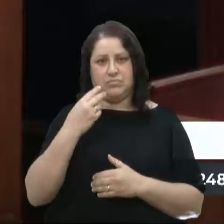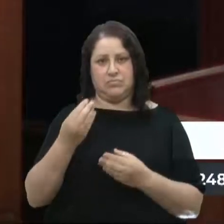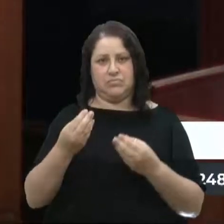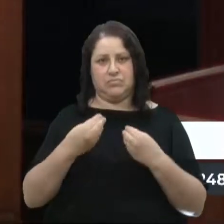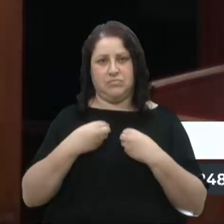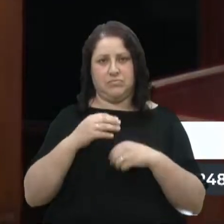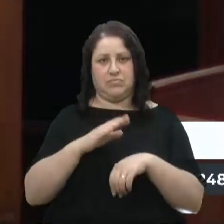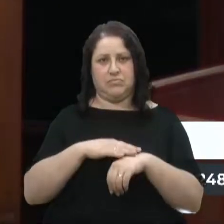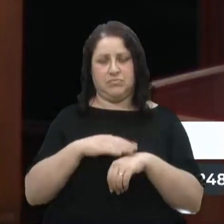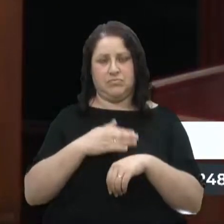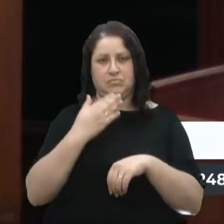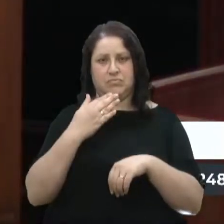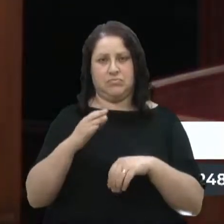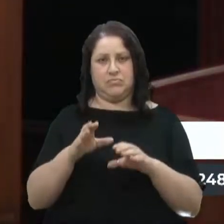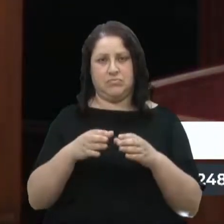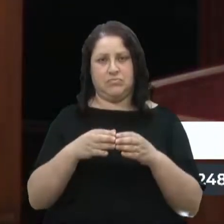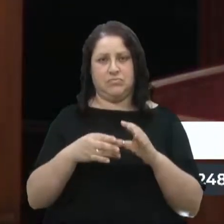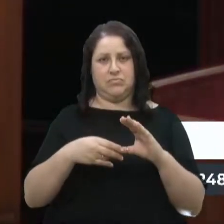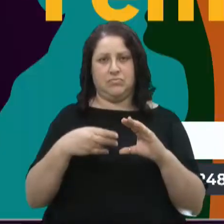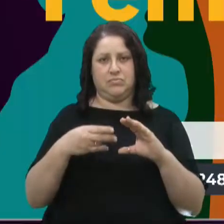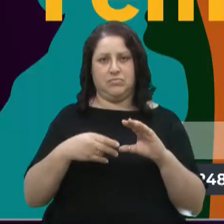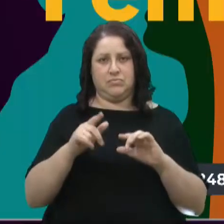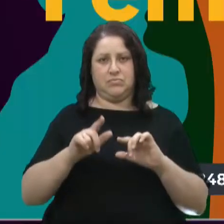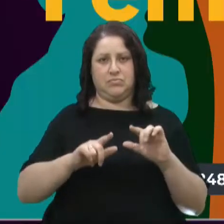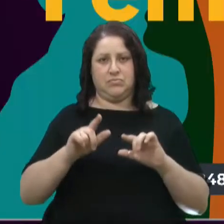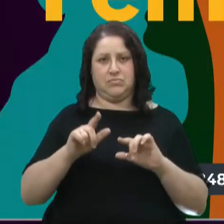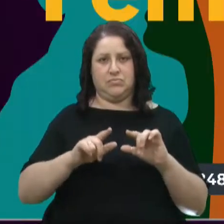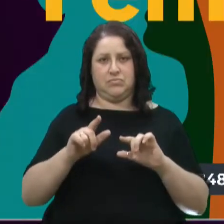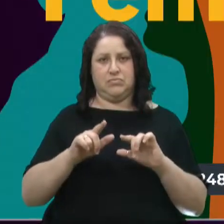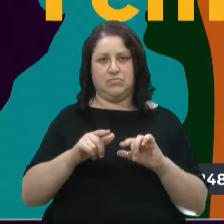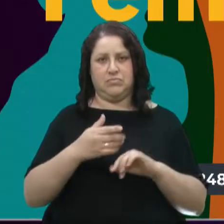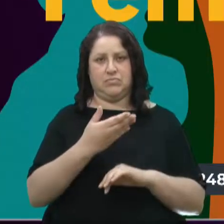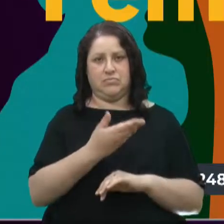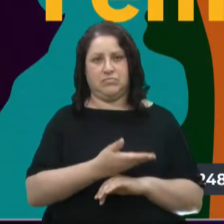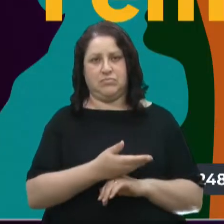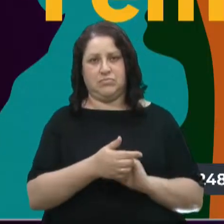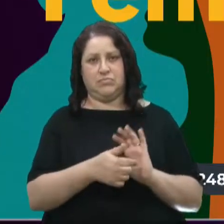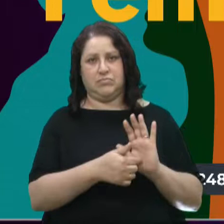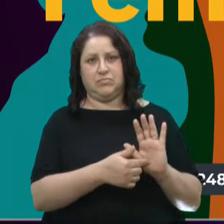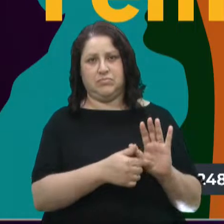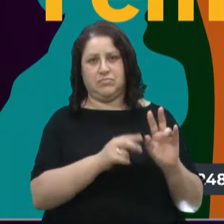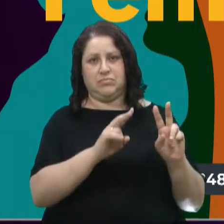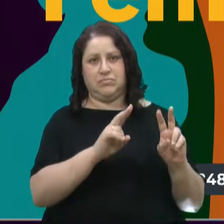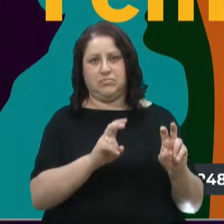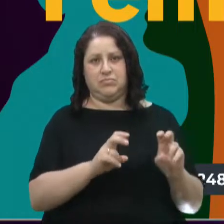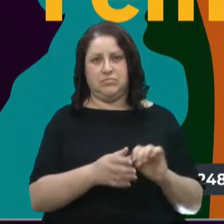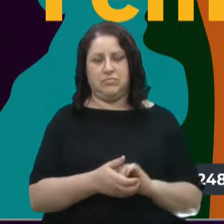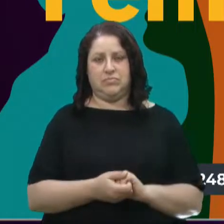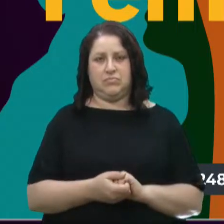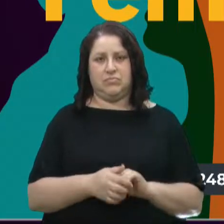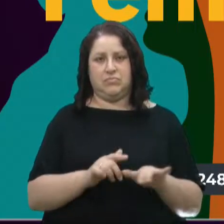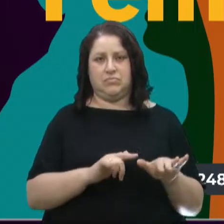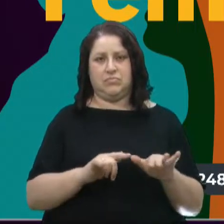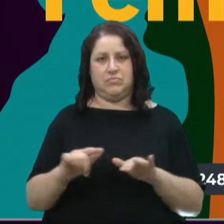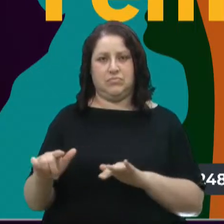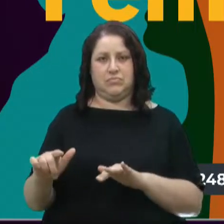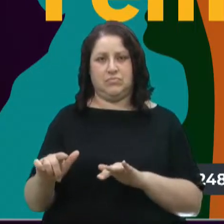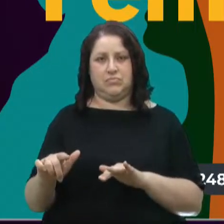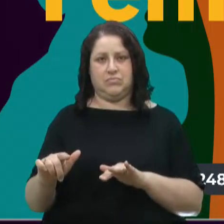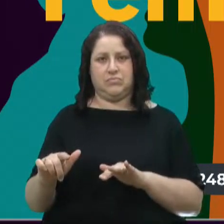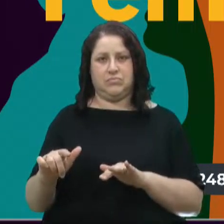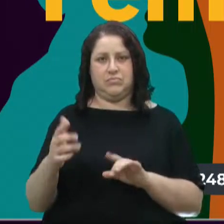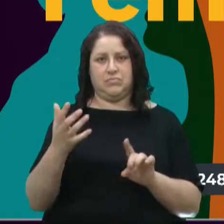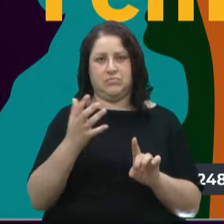da TV Câmara mostrar para quem está acompanhando a gente em casa o nosso tema de hoje. Então, quero falar sobre a Semana de